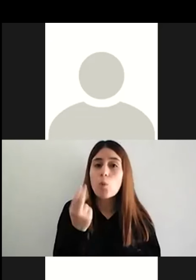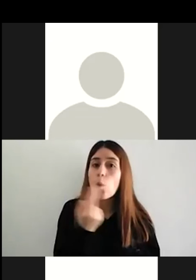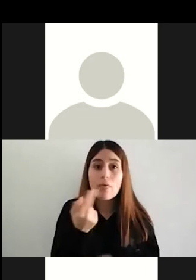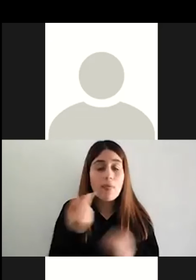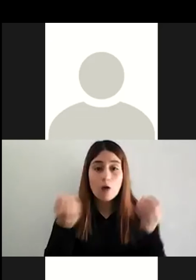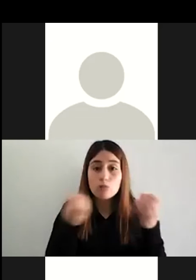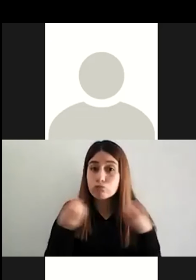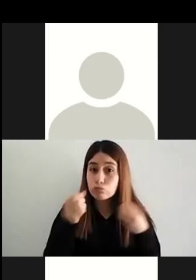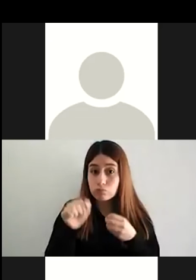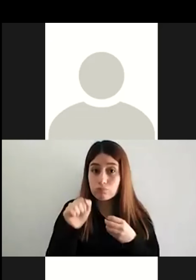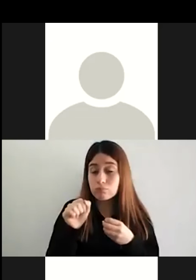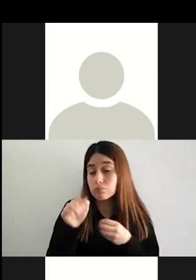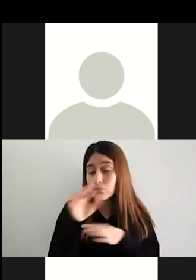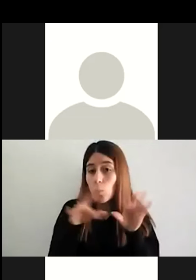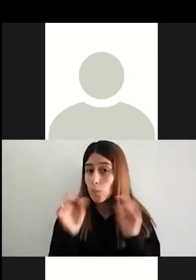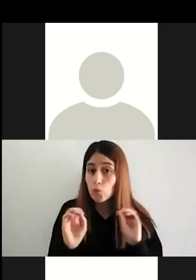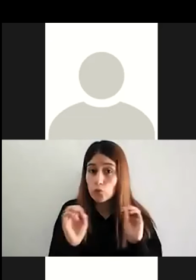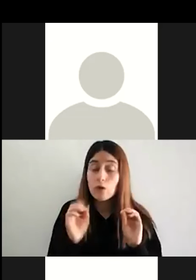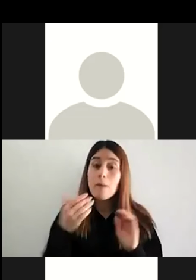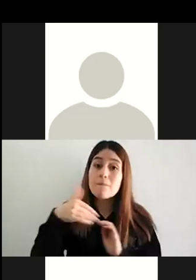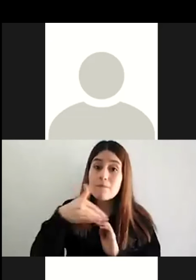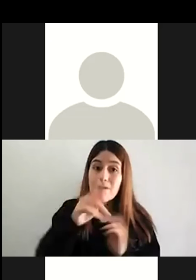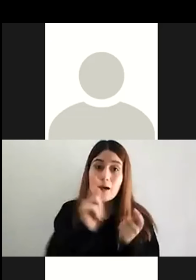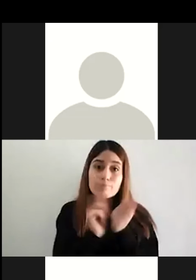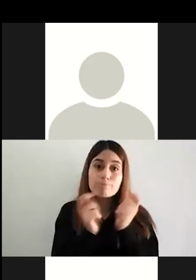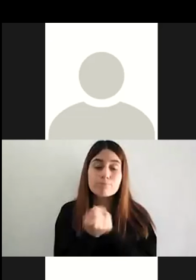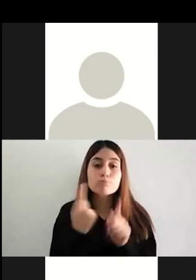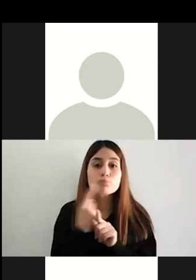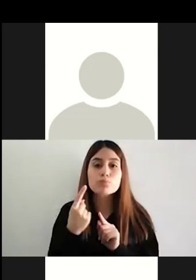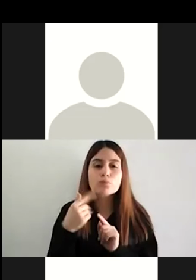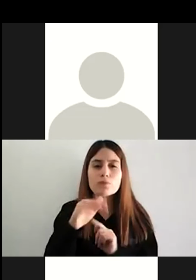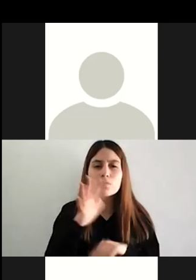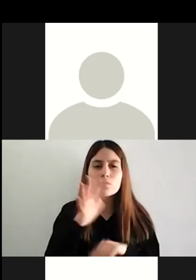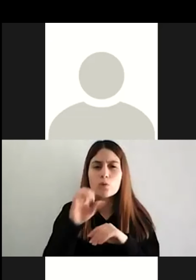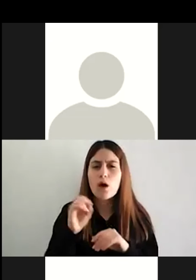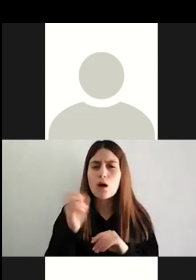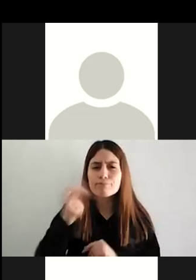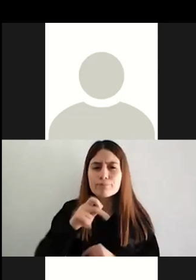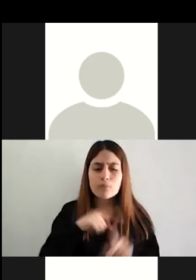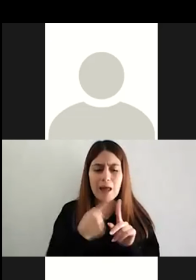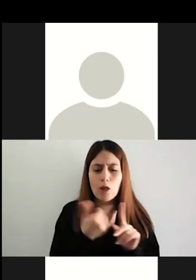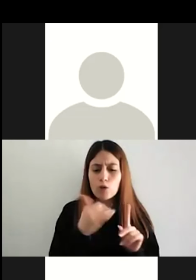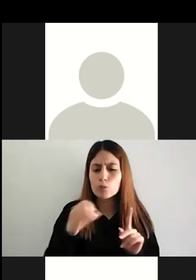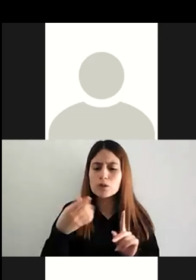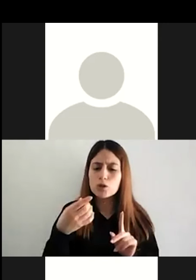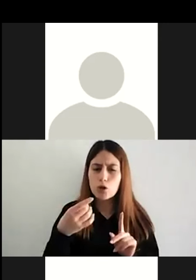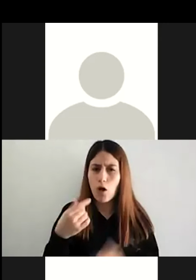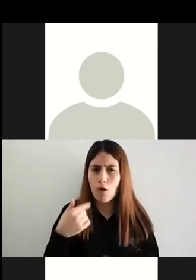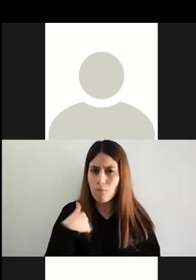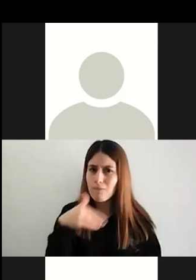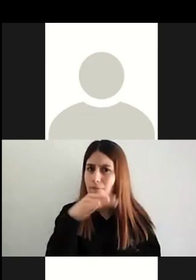referência, o que irá ser alterado devido ao procedimento que aconteceu em 2019 e que irei falar mais à frente.